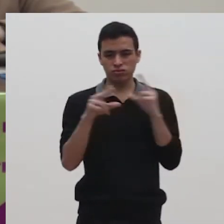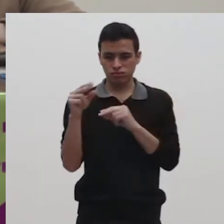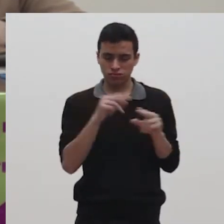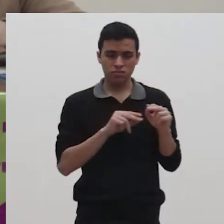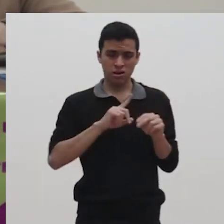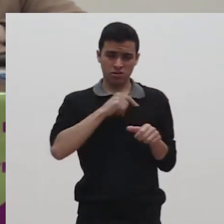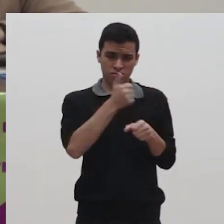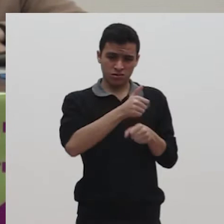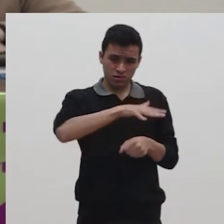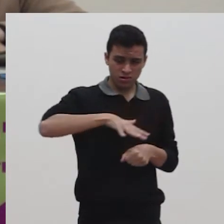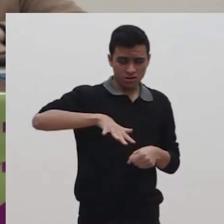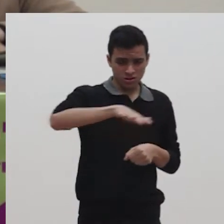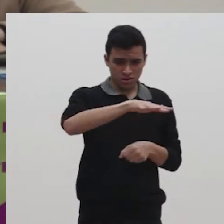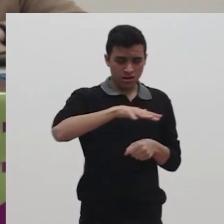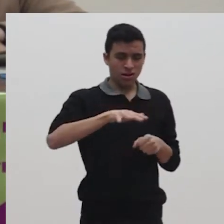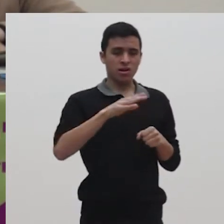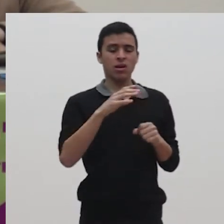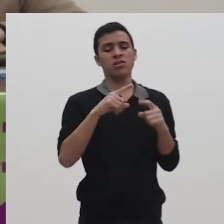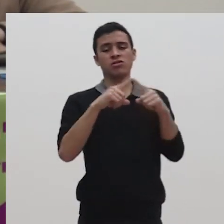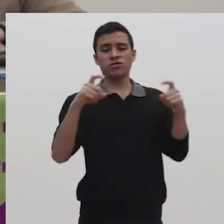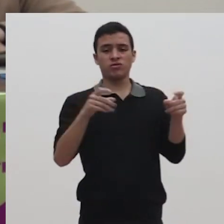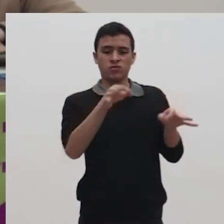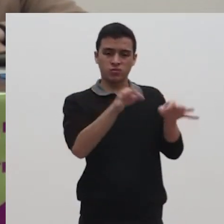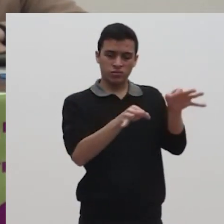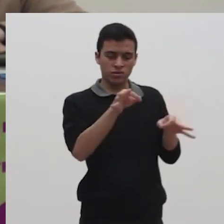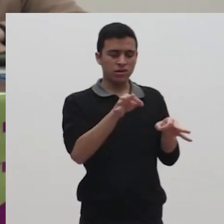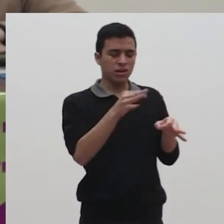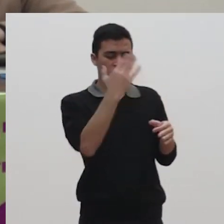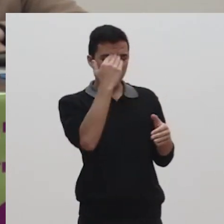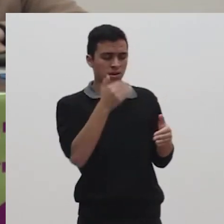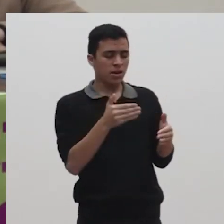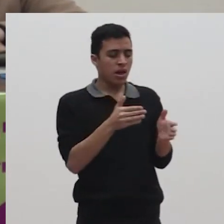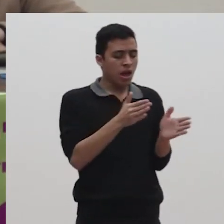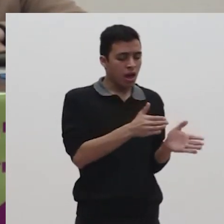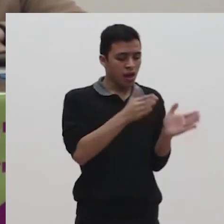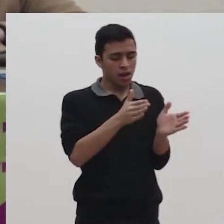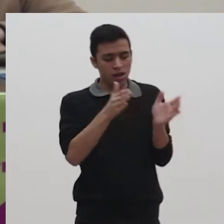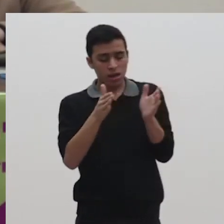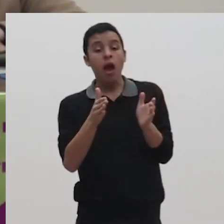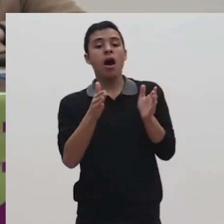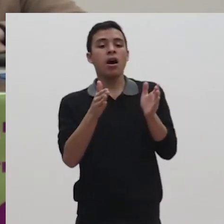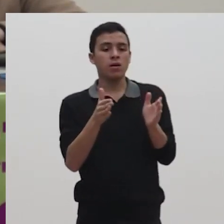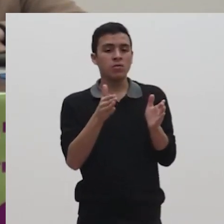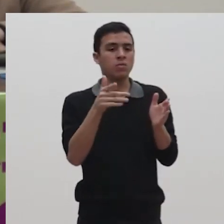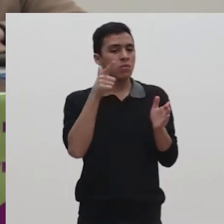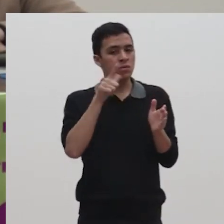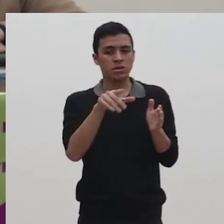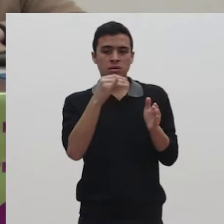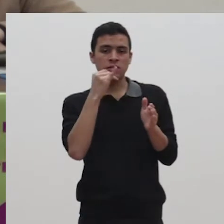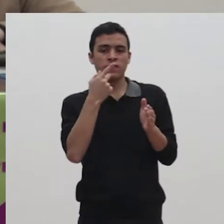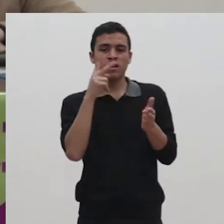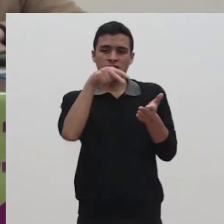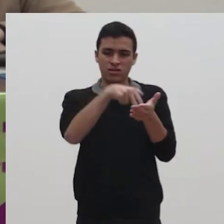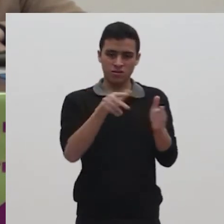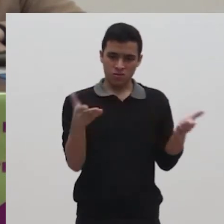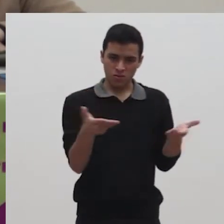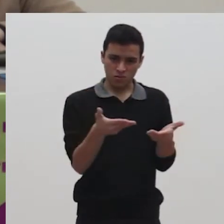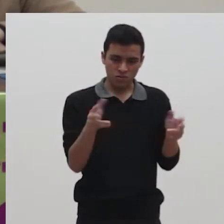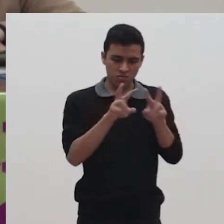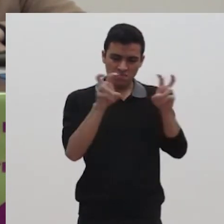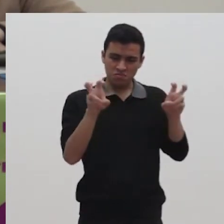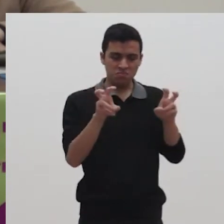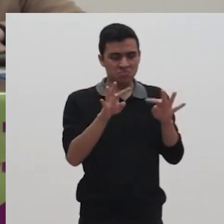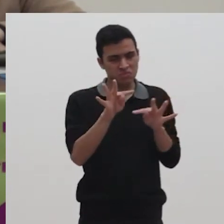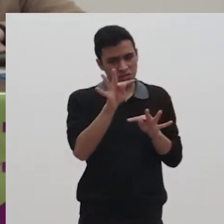8 anos do setor de ciências jurídicas. Eu sei exatamente até que ponto, né, que vai, me permitam invocar aqui